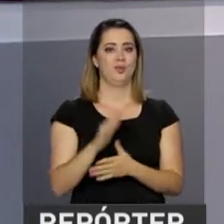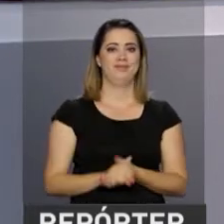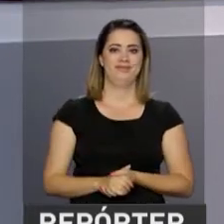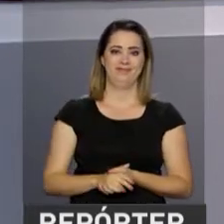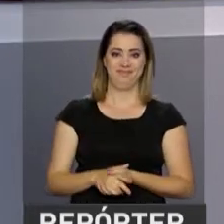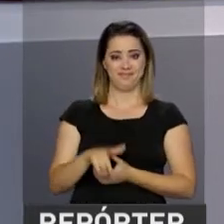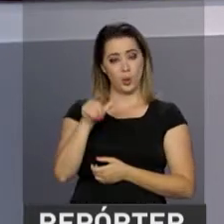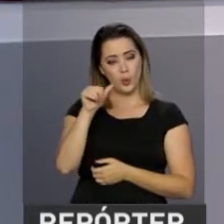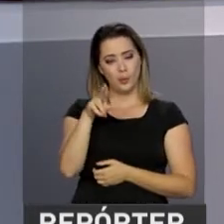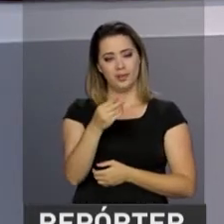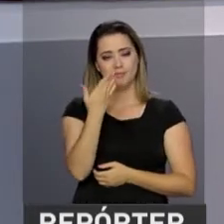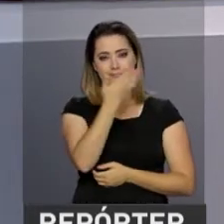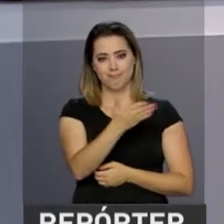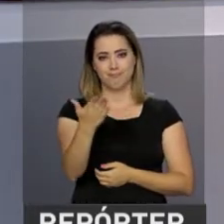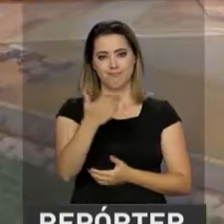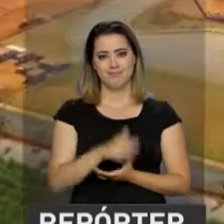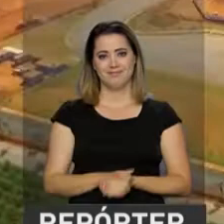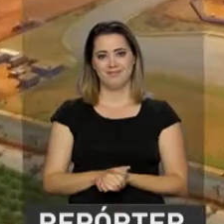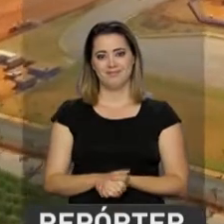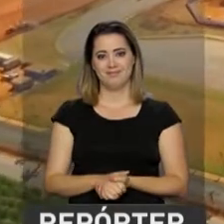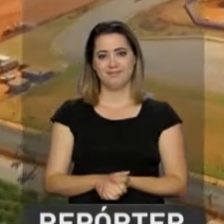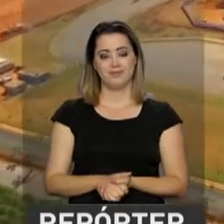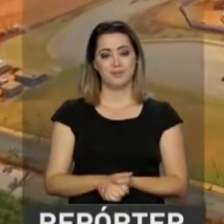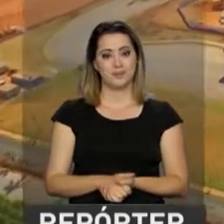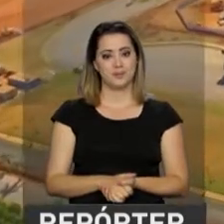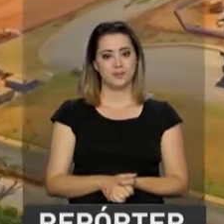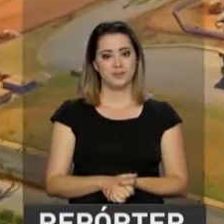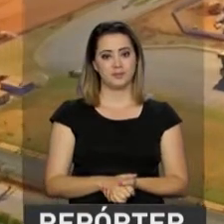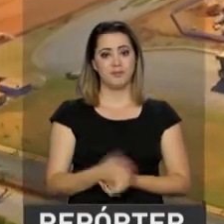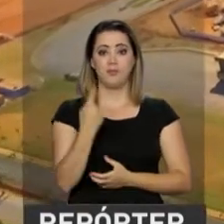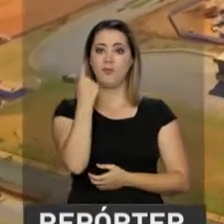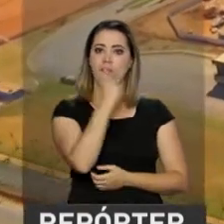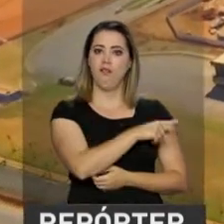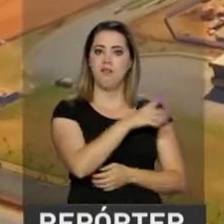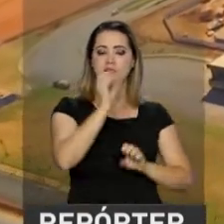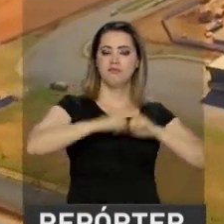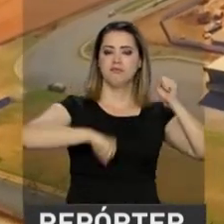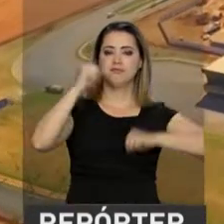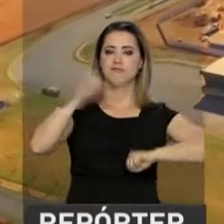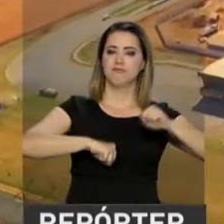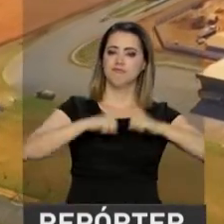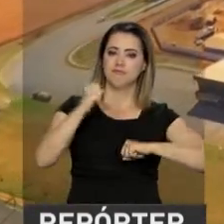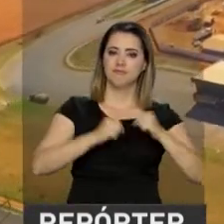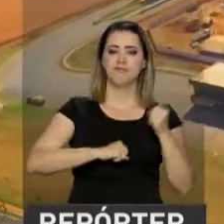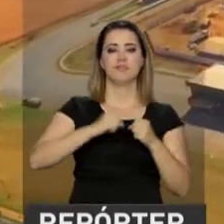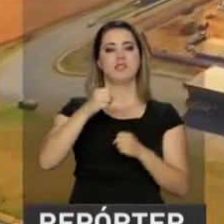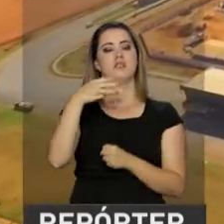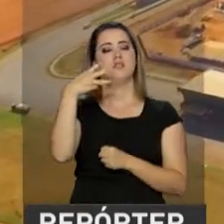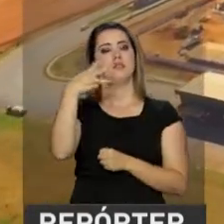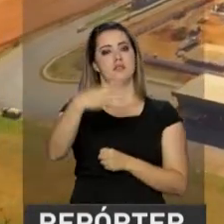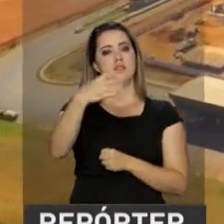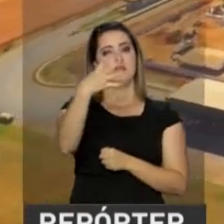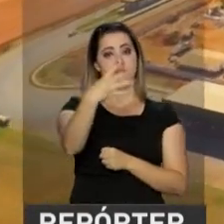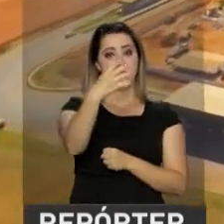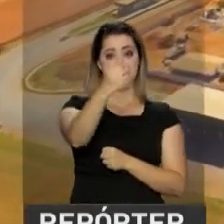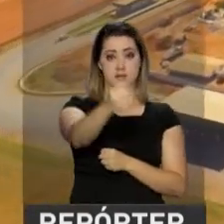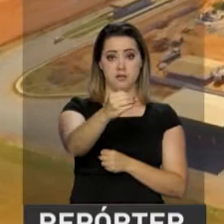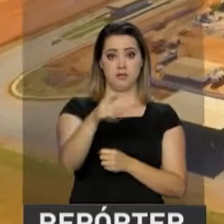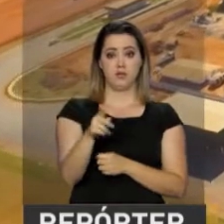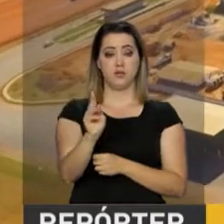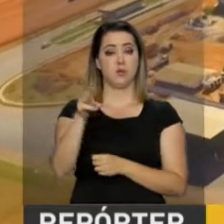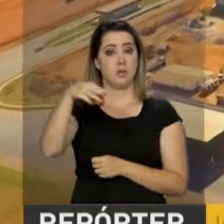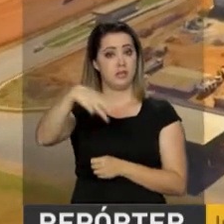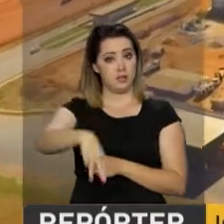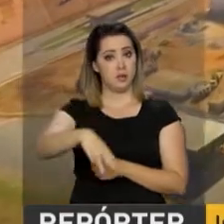karen estava lá a fábrica localizada em lucas do rio verde a 340 quilômetros da